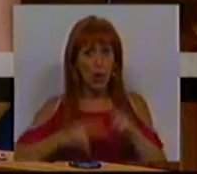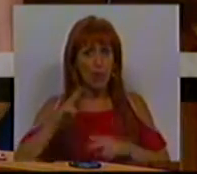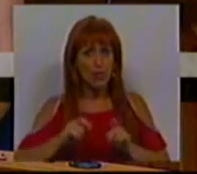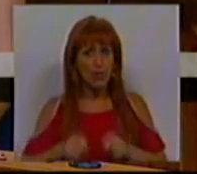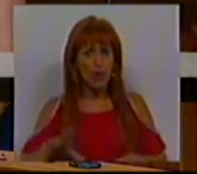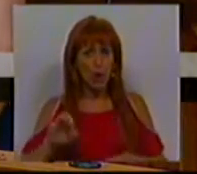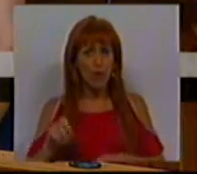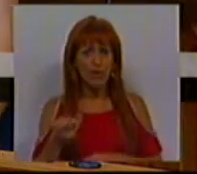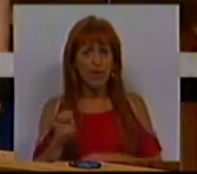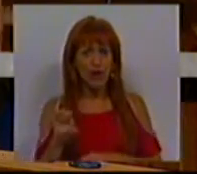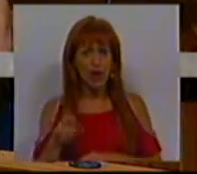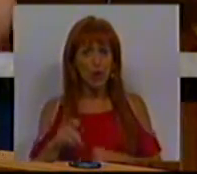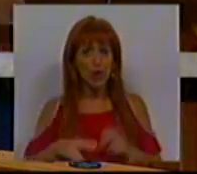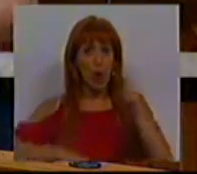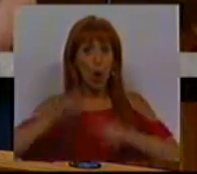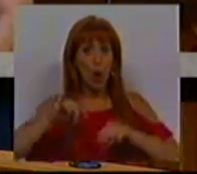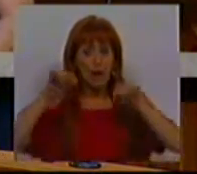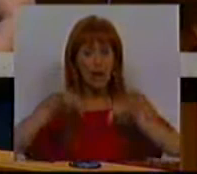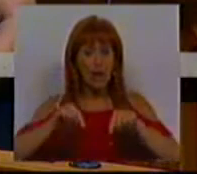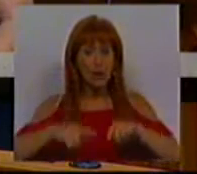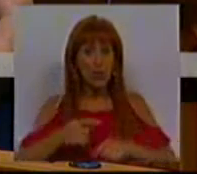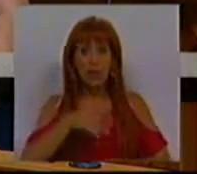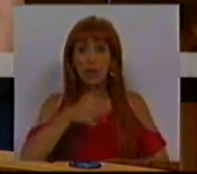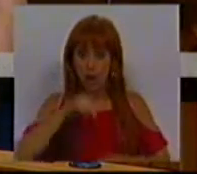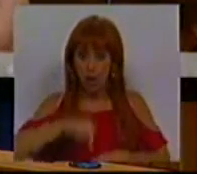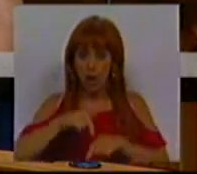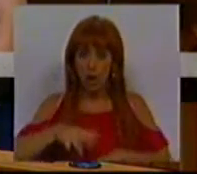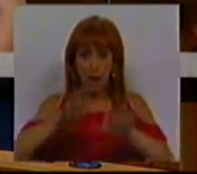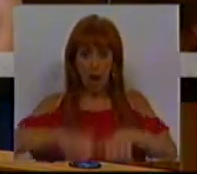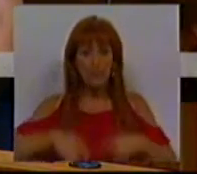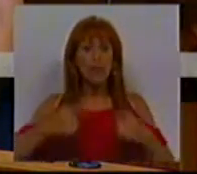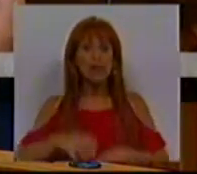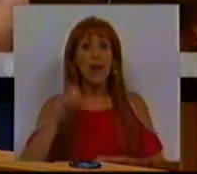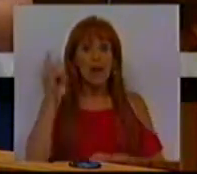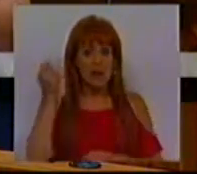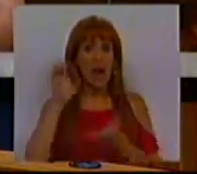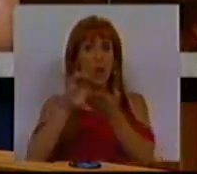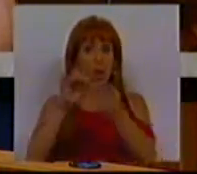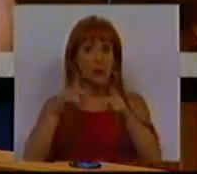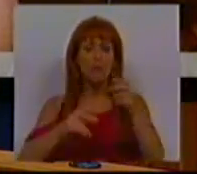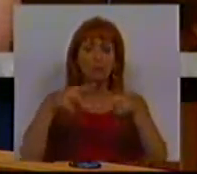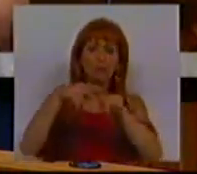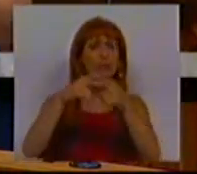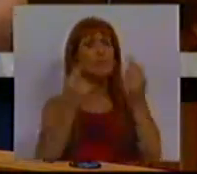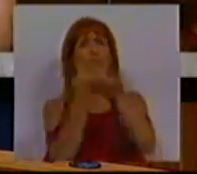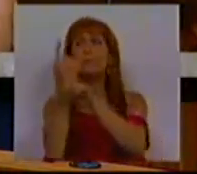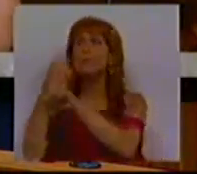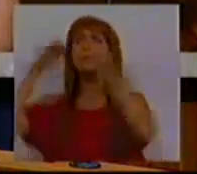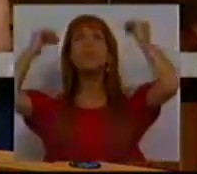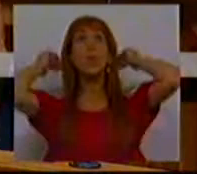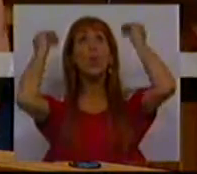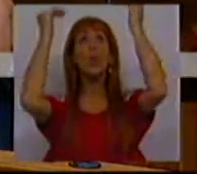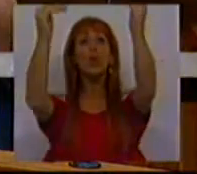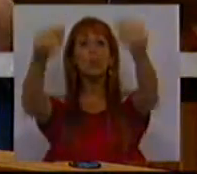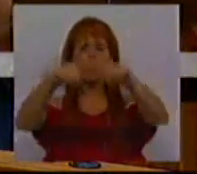Nobre do Conservatório. Obras que foi aqui afiançado nesta Câmara, que havia verba para a reparação do teto do